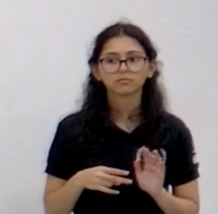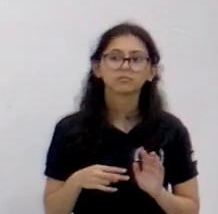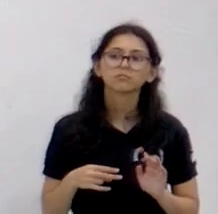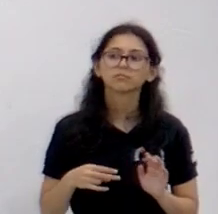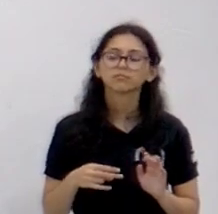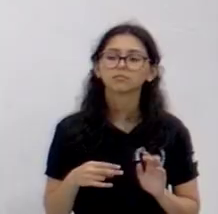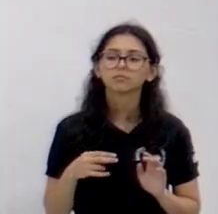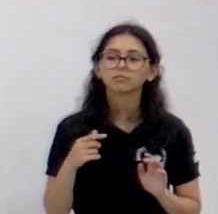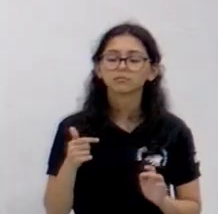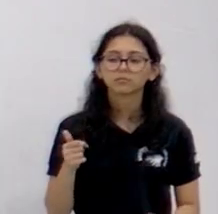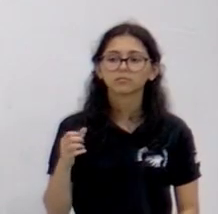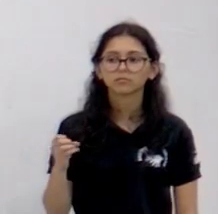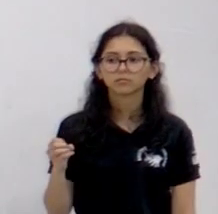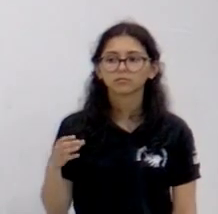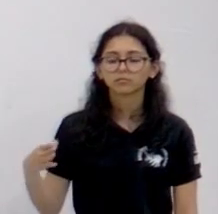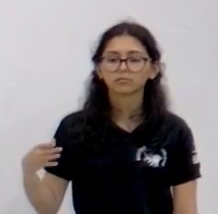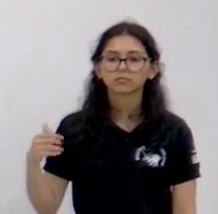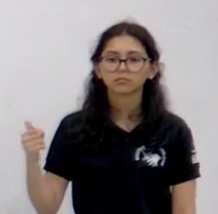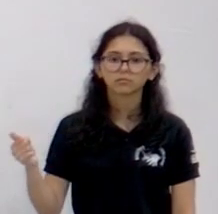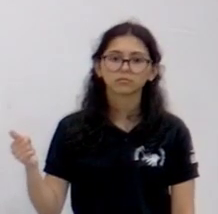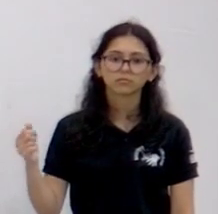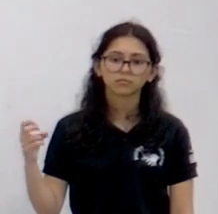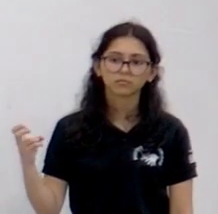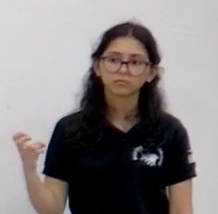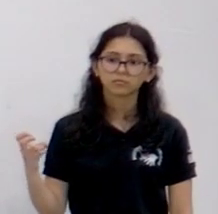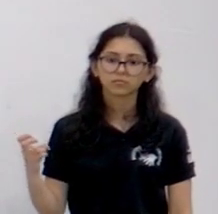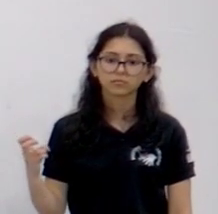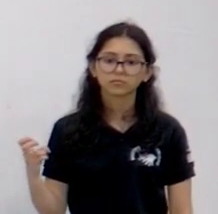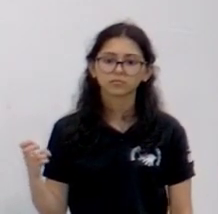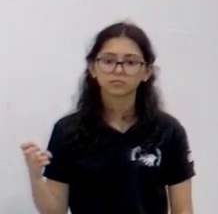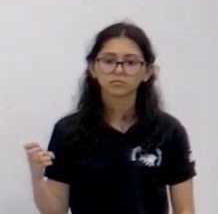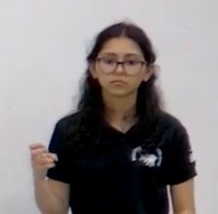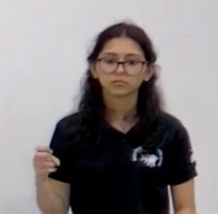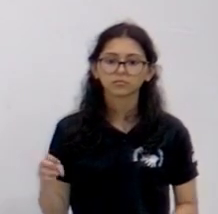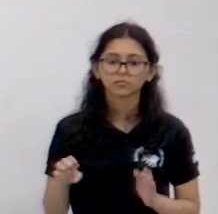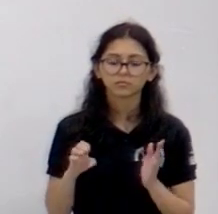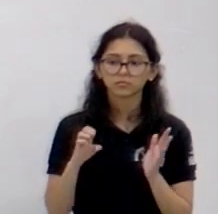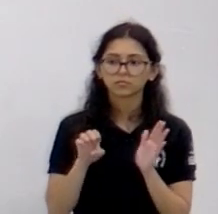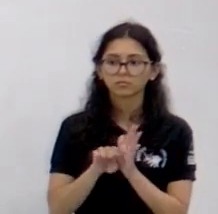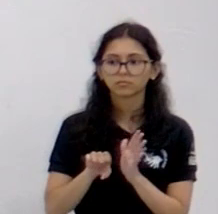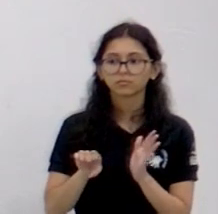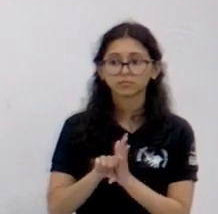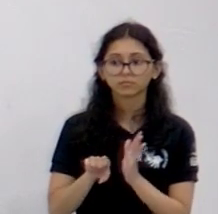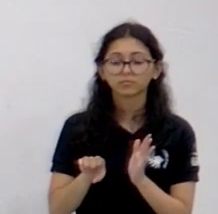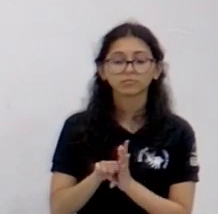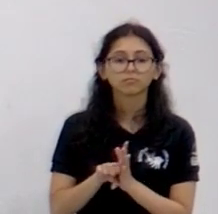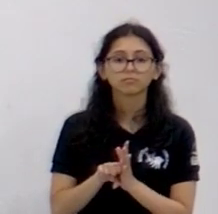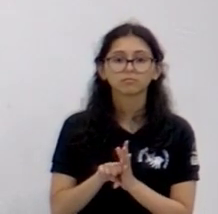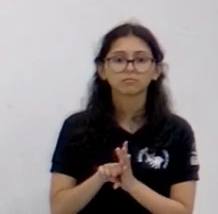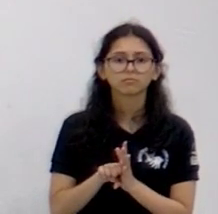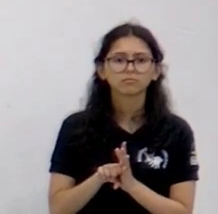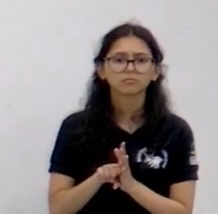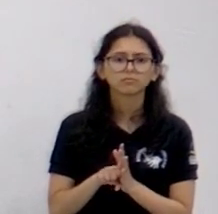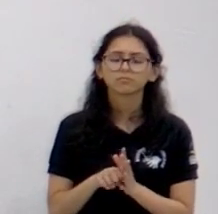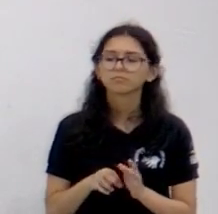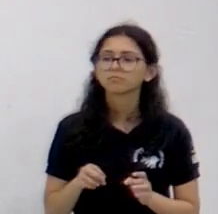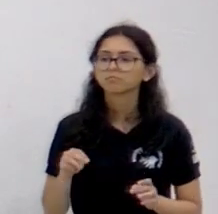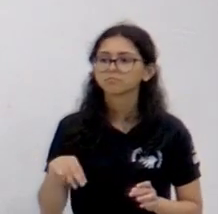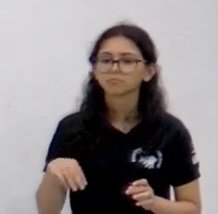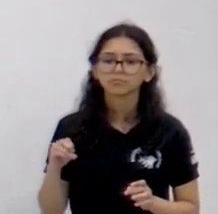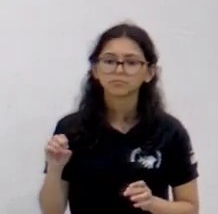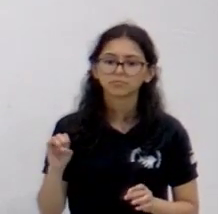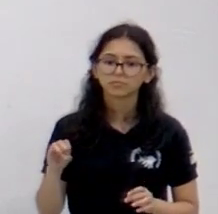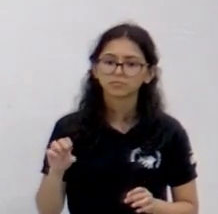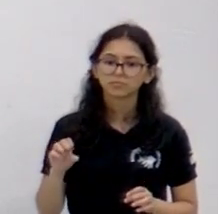12, depois de tanto uma batalha de Deus com Moisés, dizendo: você vai, não sou eu. Olha, Senhor, manda outro, é você. E